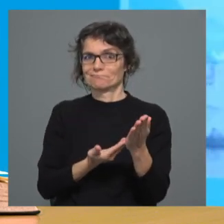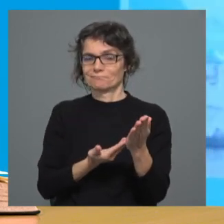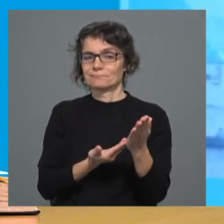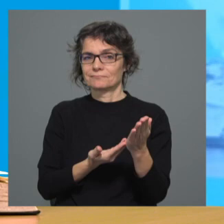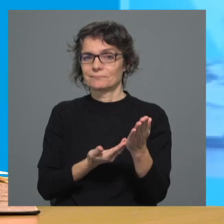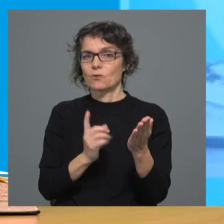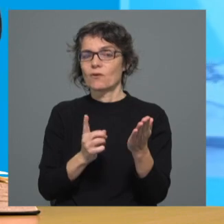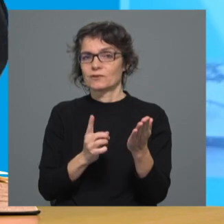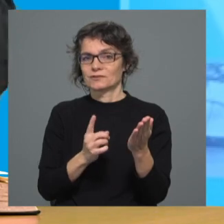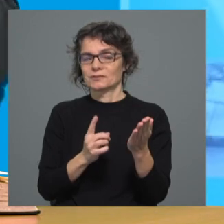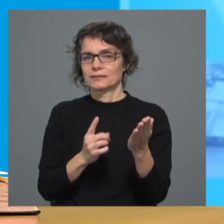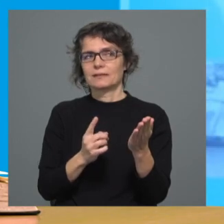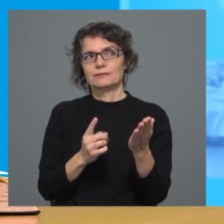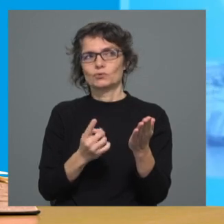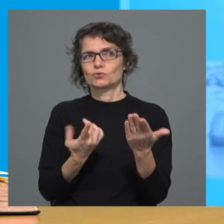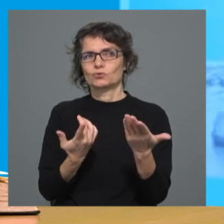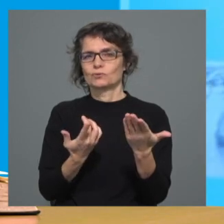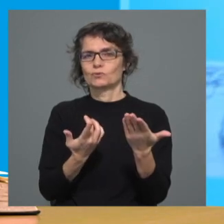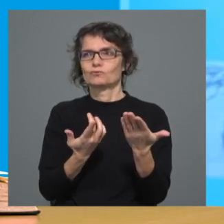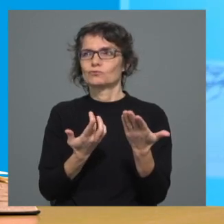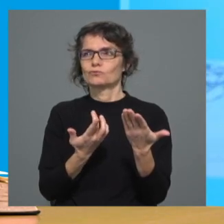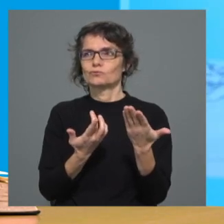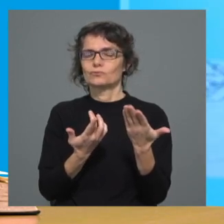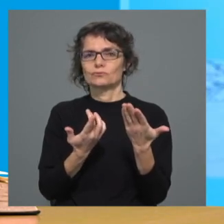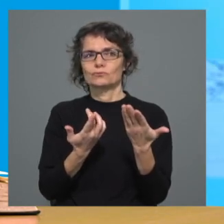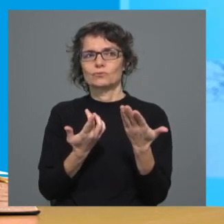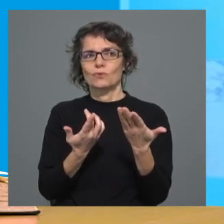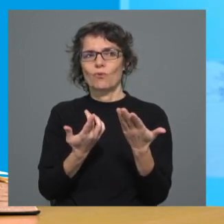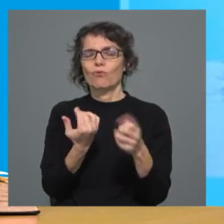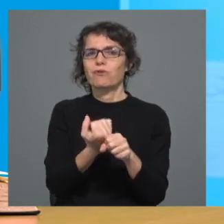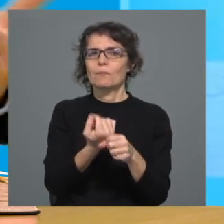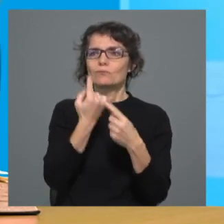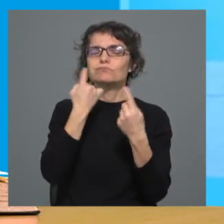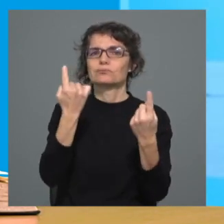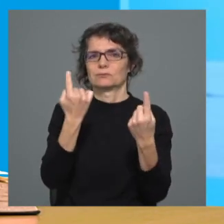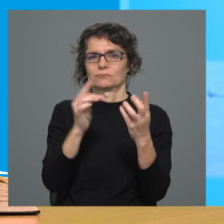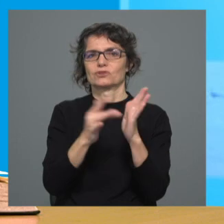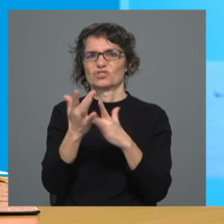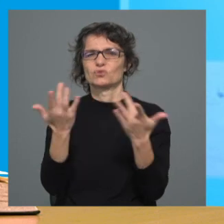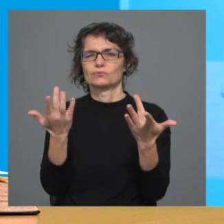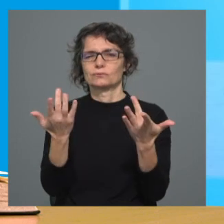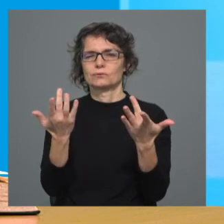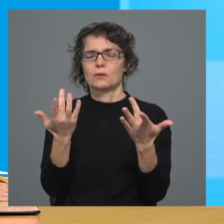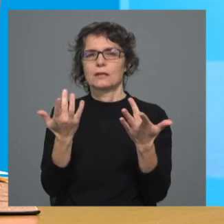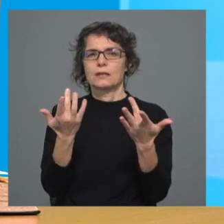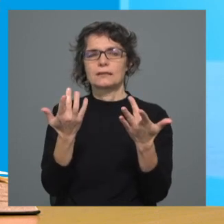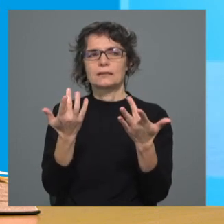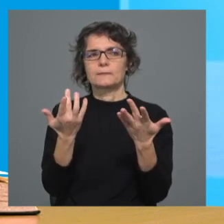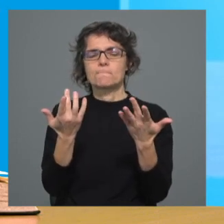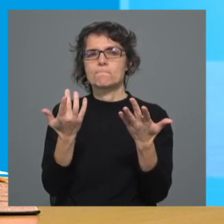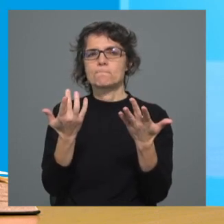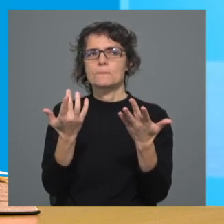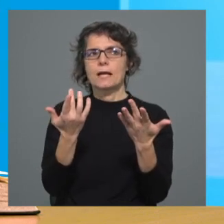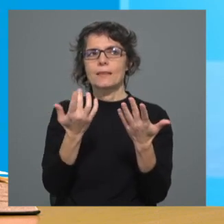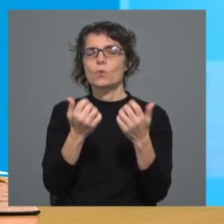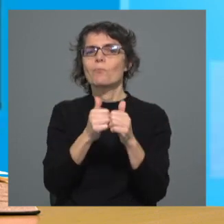do ministério público de Jesus. Eu diria a entrada de Jesus em cena no seu tempo. E uma cena